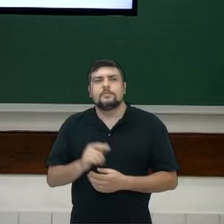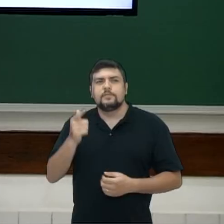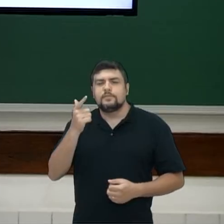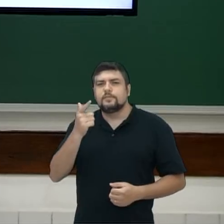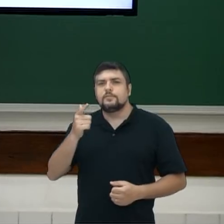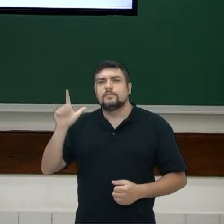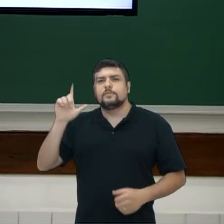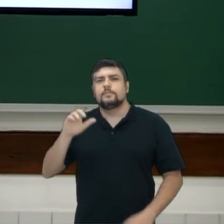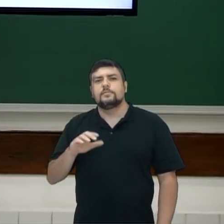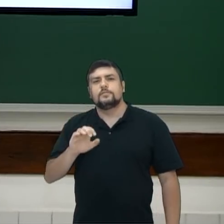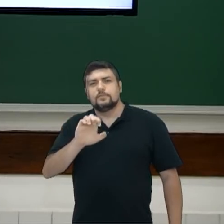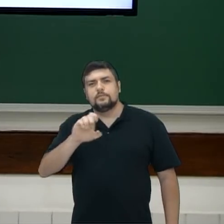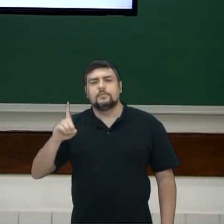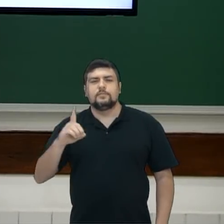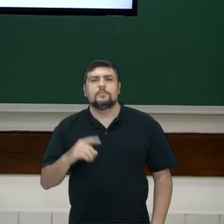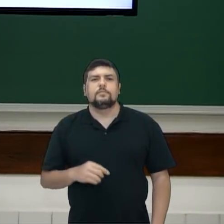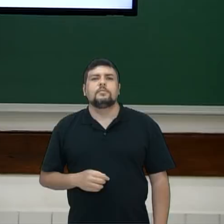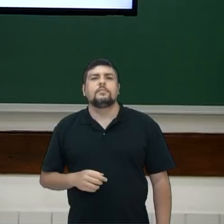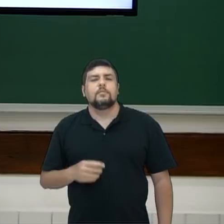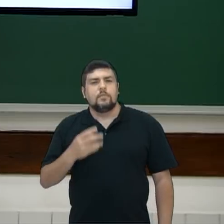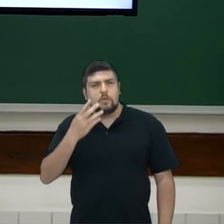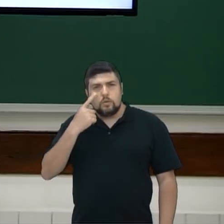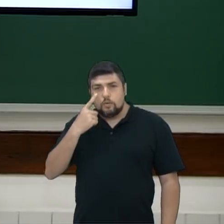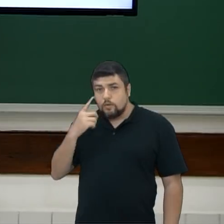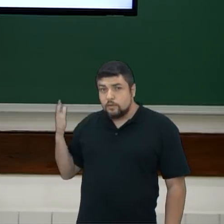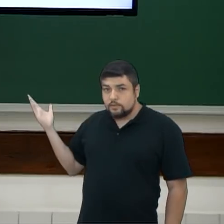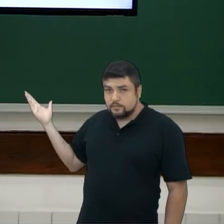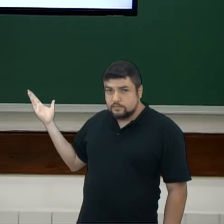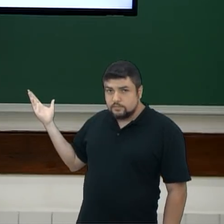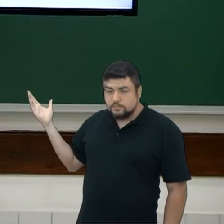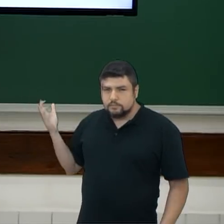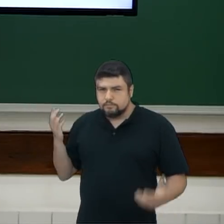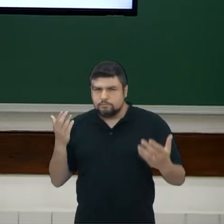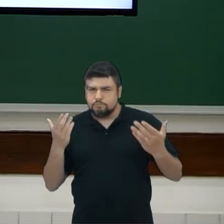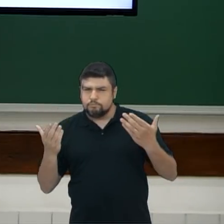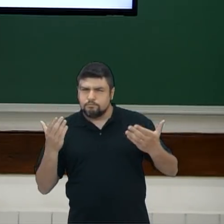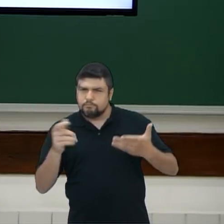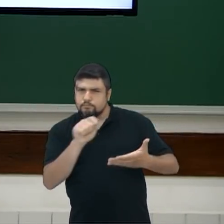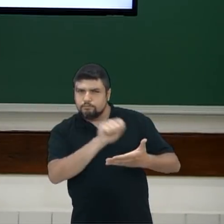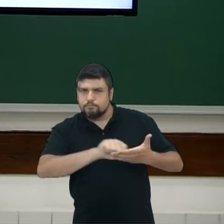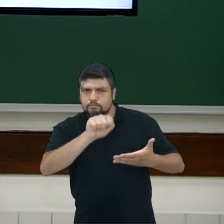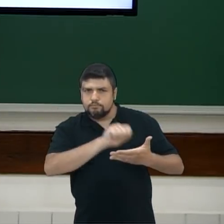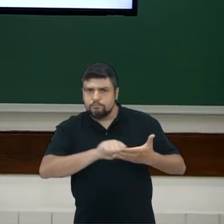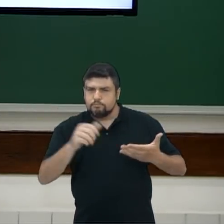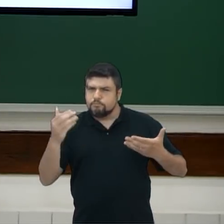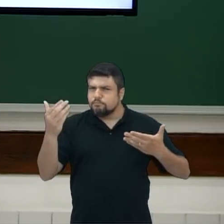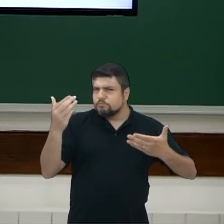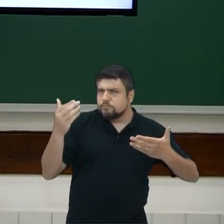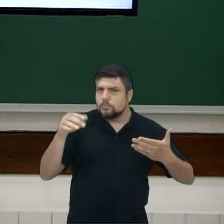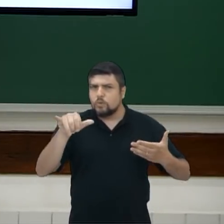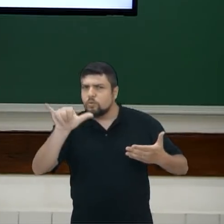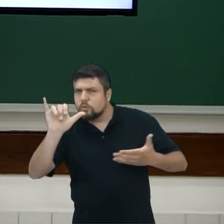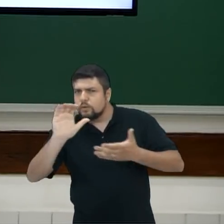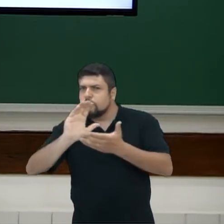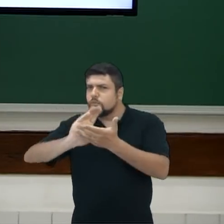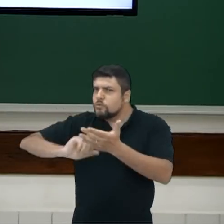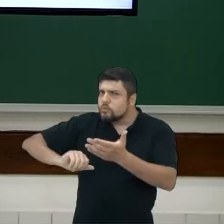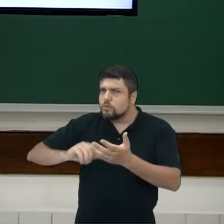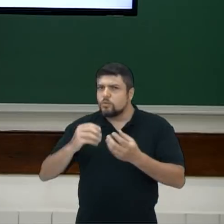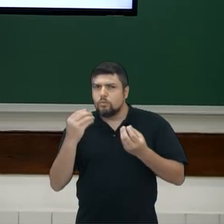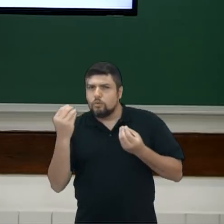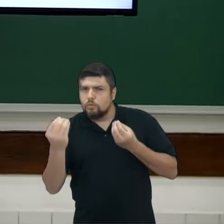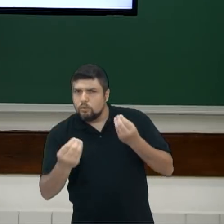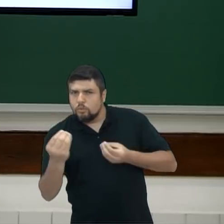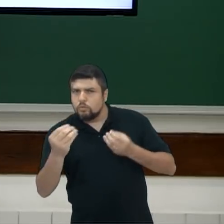Então, dá uma olhadinha, corrige certinho, vê se você fez certo, se você tirou o Y, com